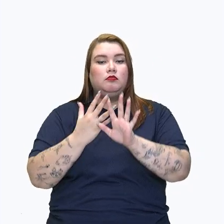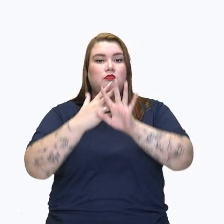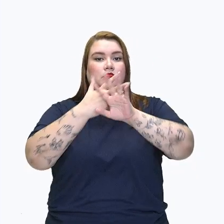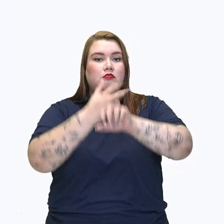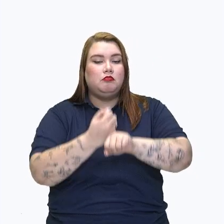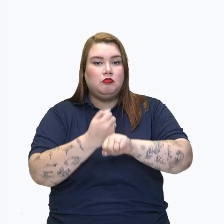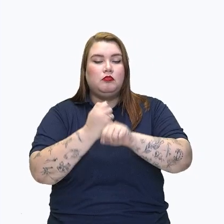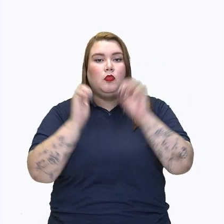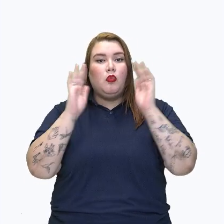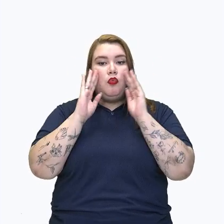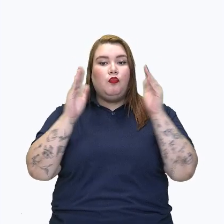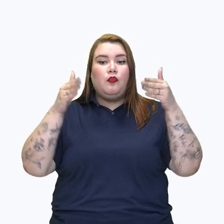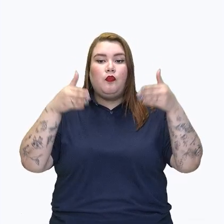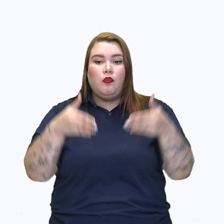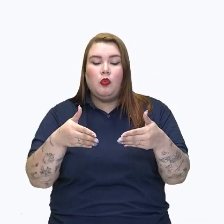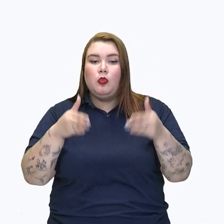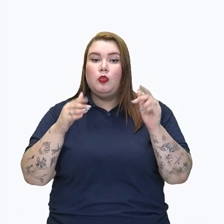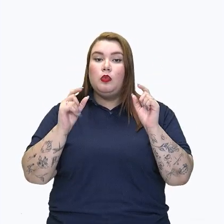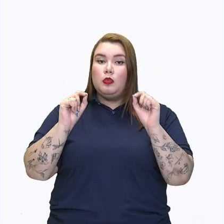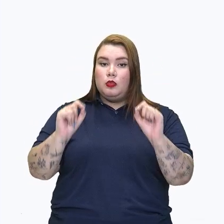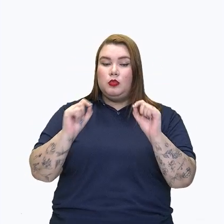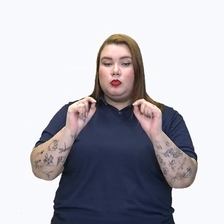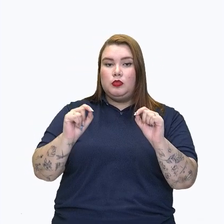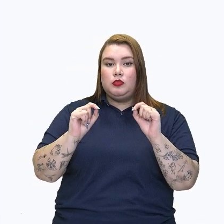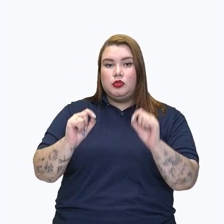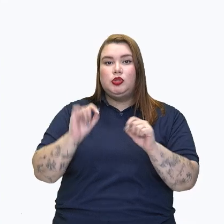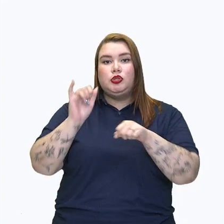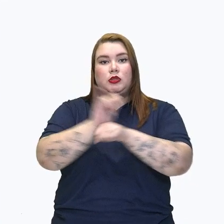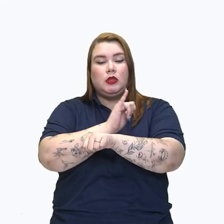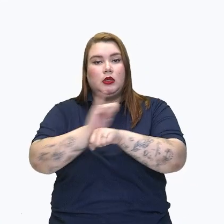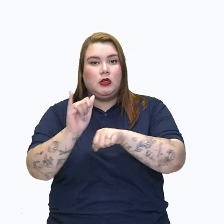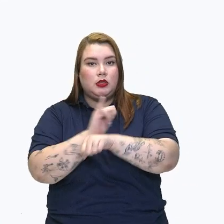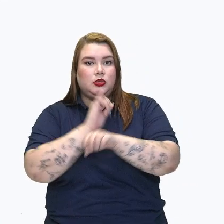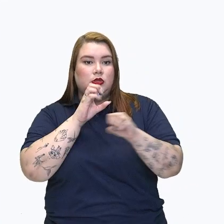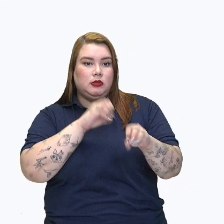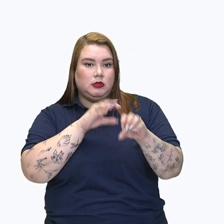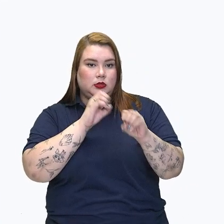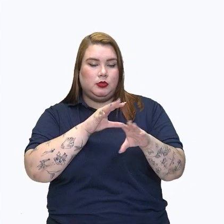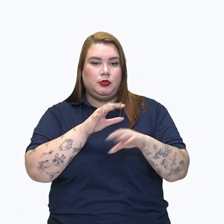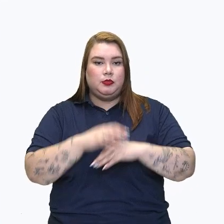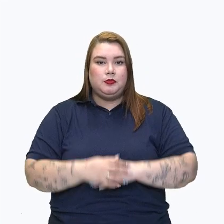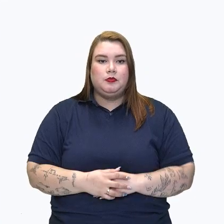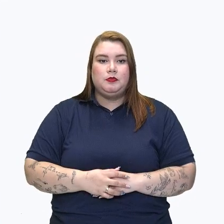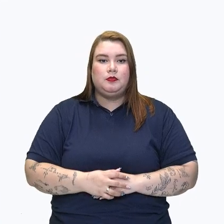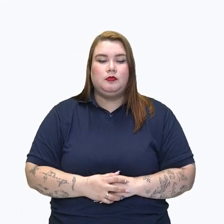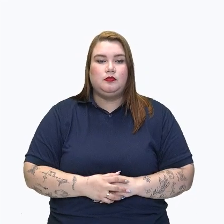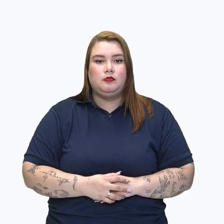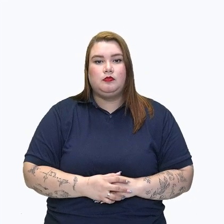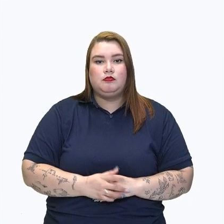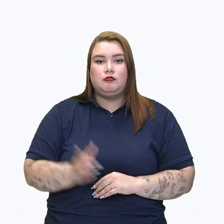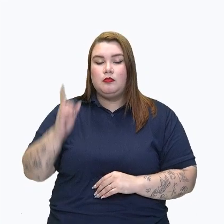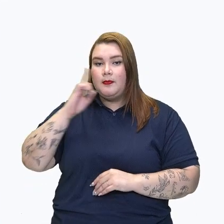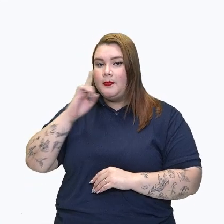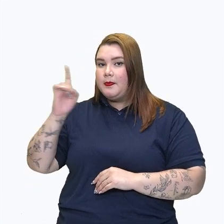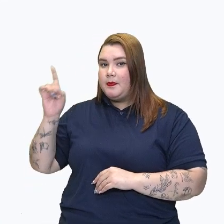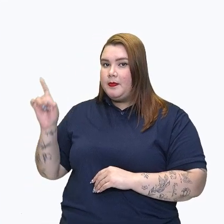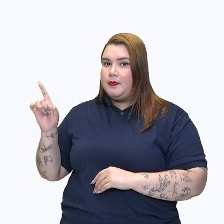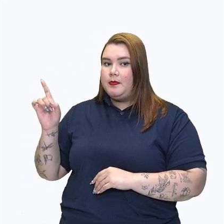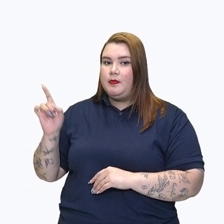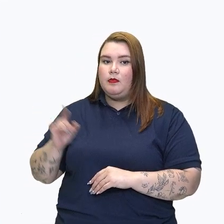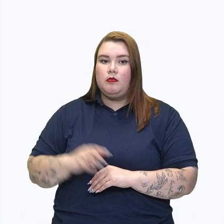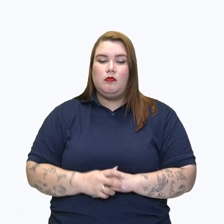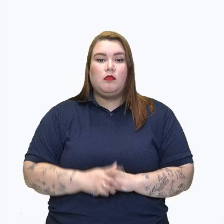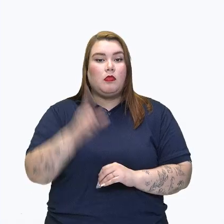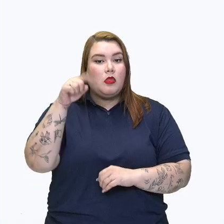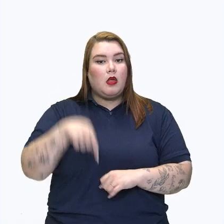sendo trabalhada por meio de metodologias ativas. Tá bom. A interdisciplinaridade por meio das metodologias ativas